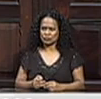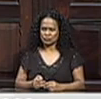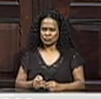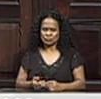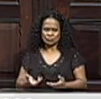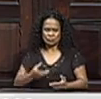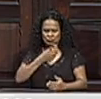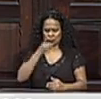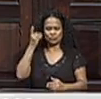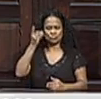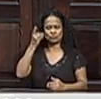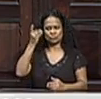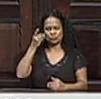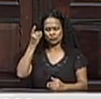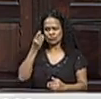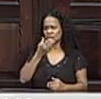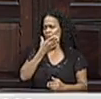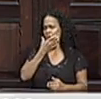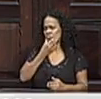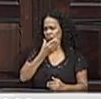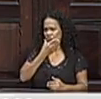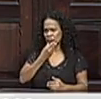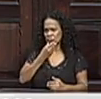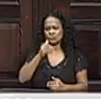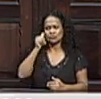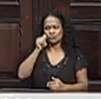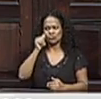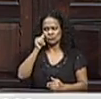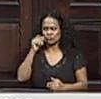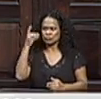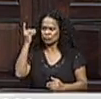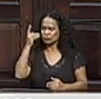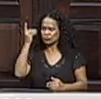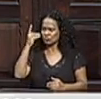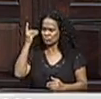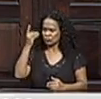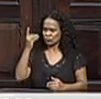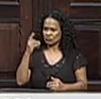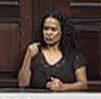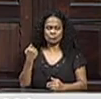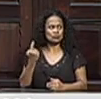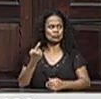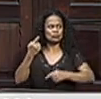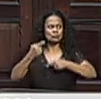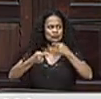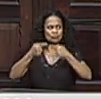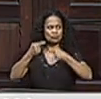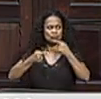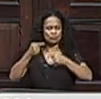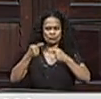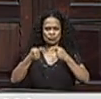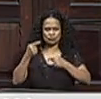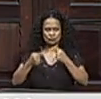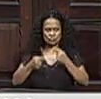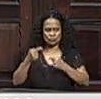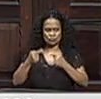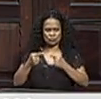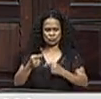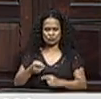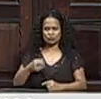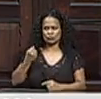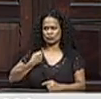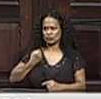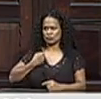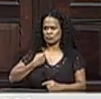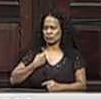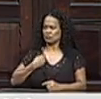senhoras e senhores deputados, estamos discutindo o destaque à emenda número